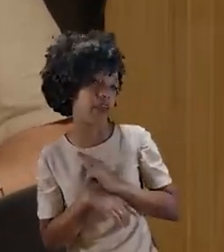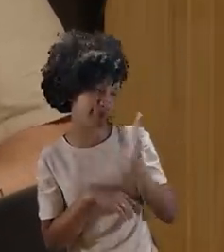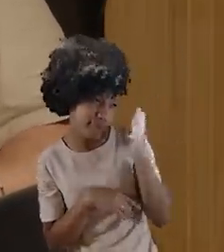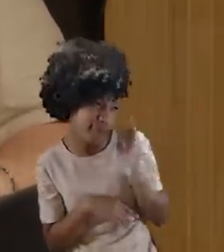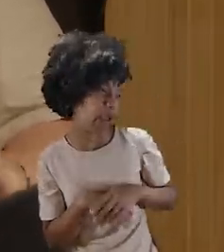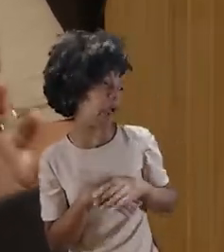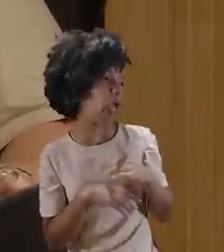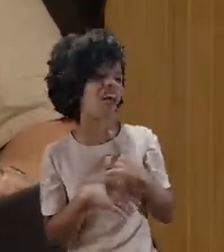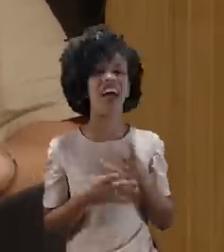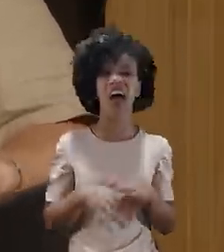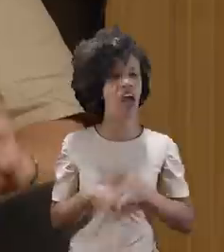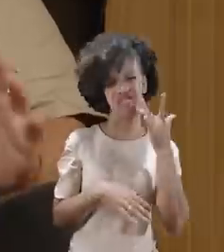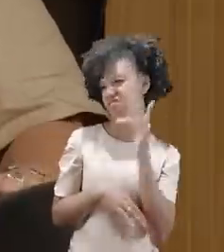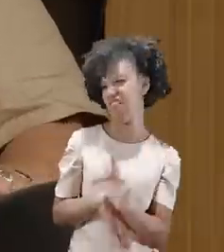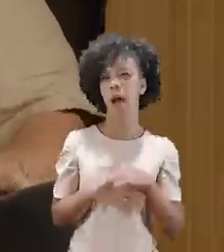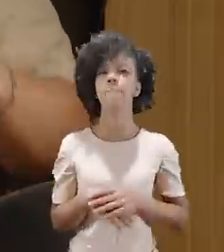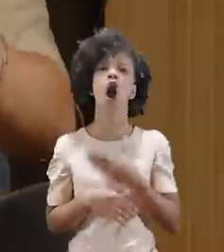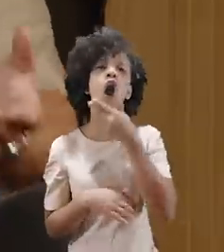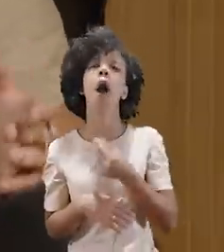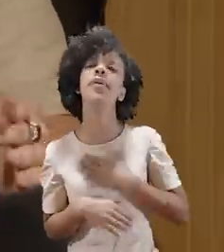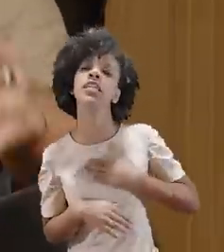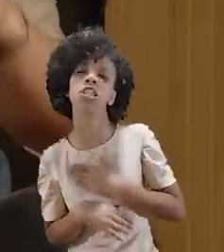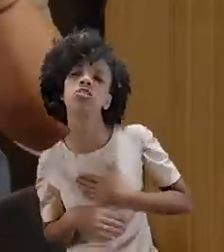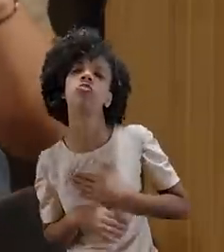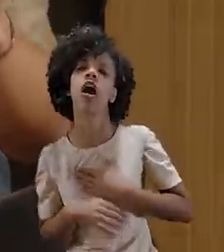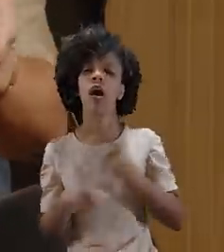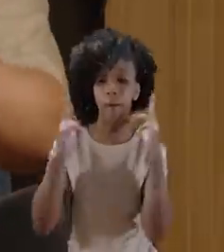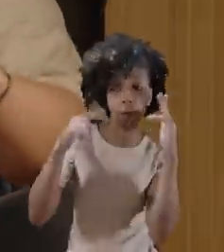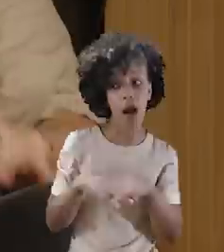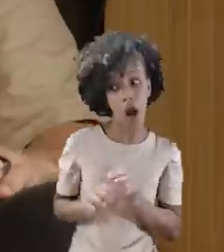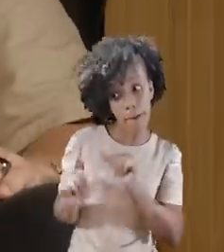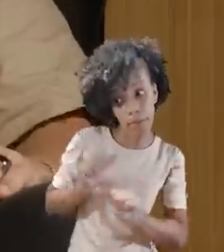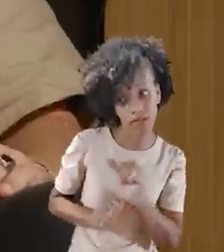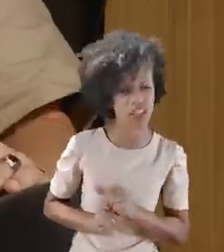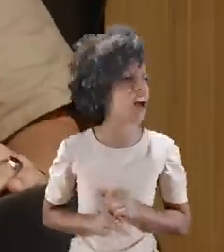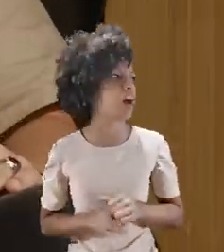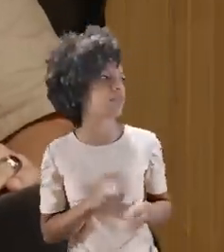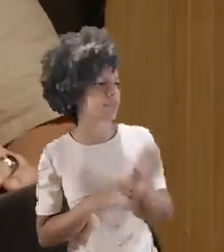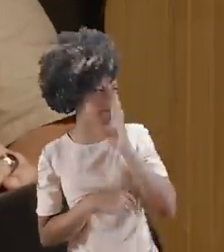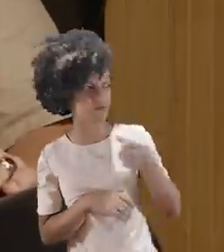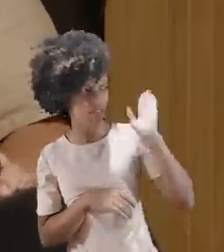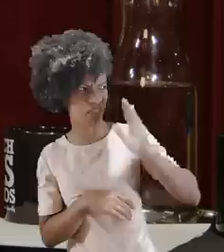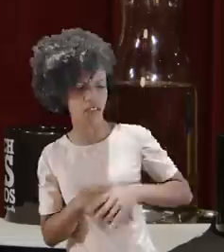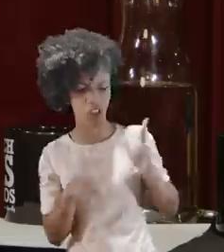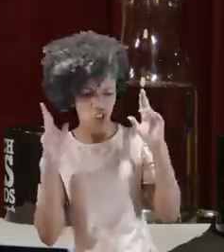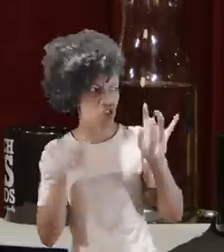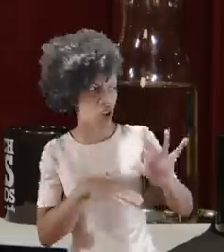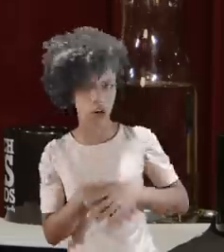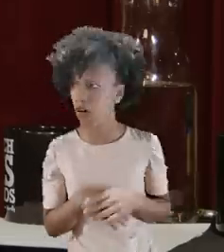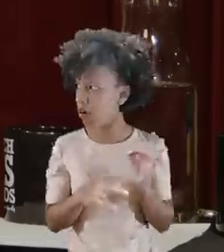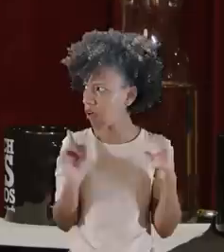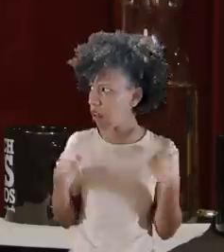não sabe cortar cabelo de homem não mano quem sabe ela não é homem que sabe que o homem gosta Aí a gente vai falar dá para mudar com a boca aberta aí vai